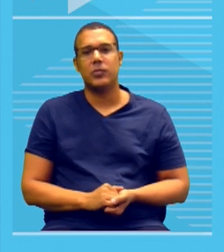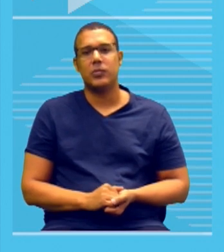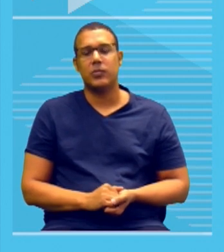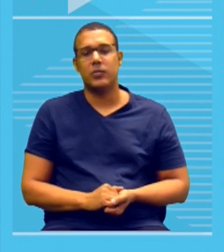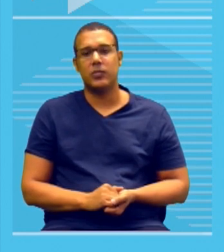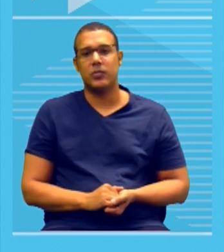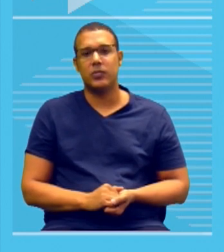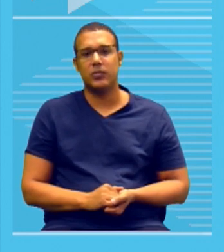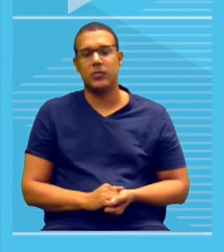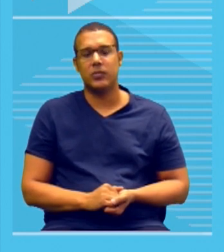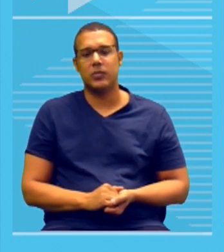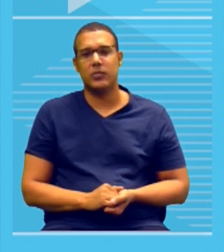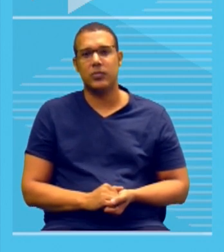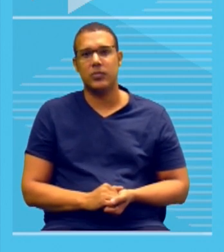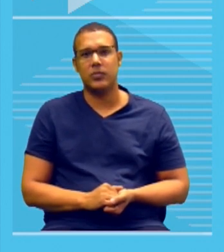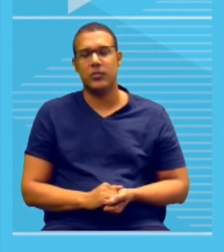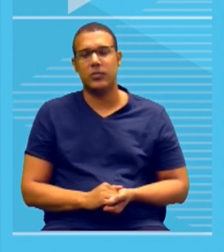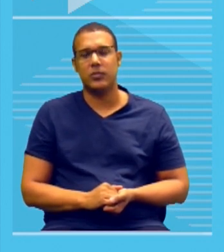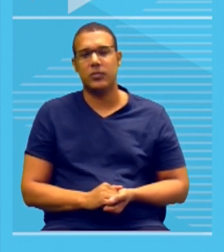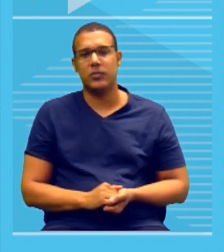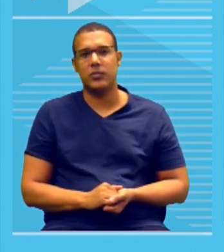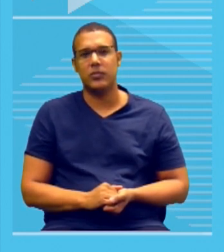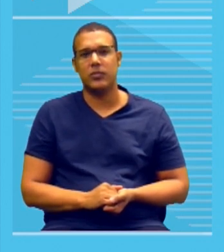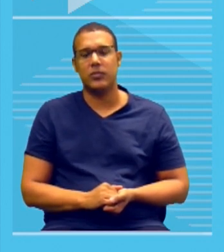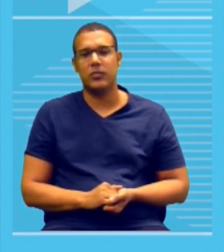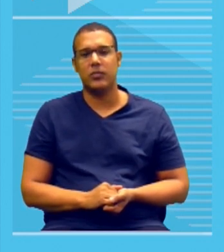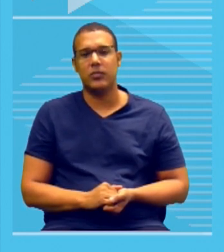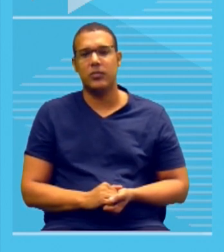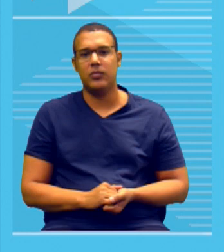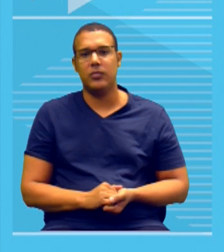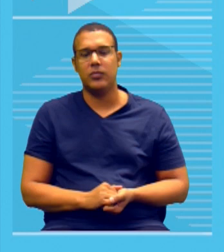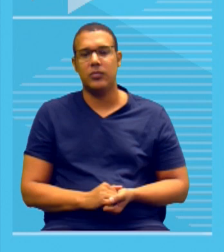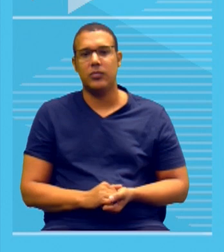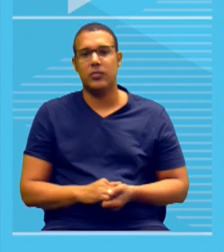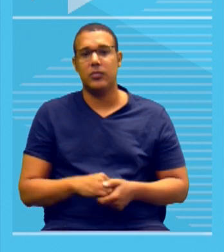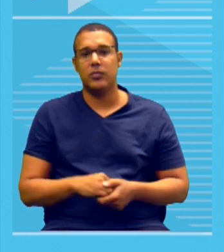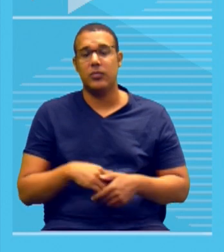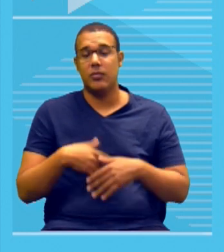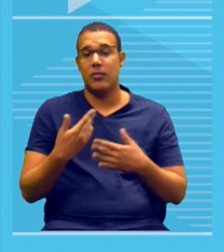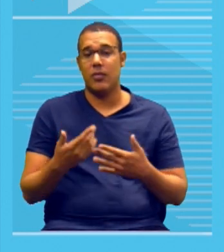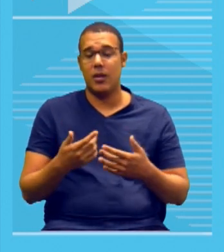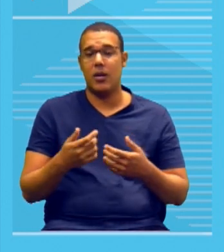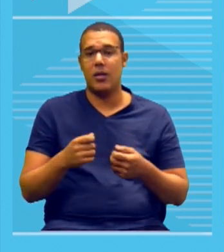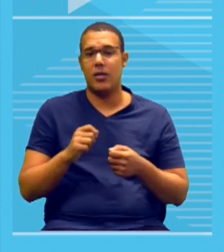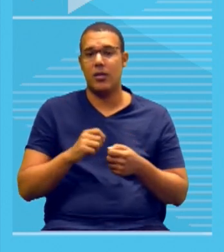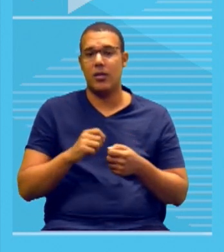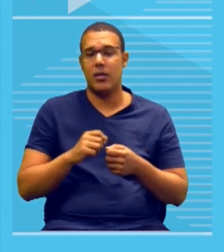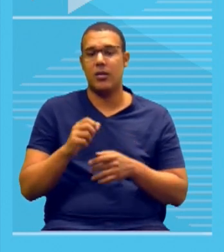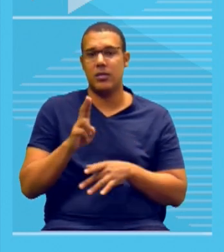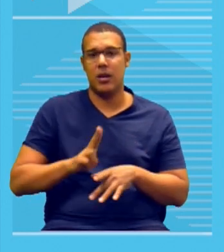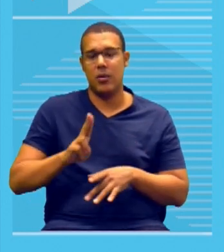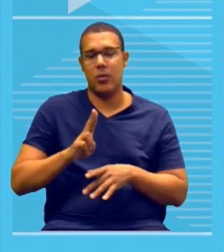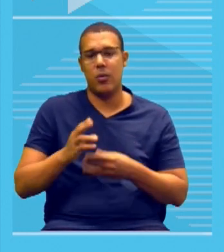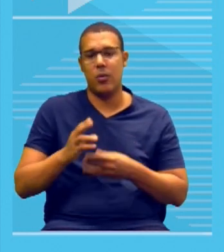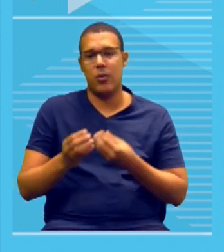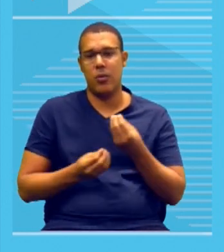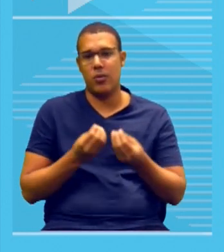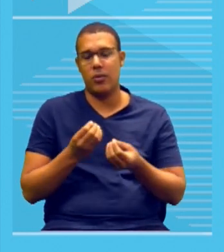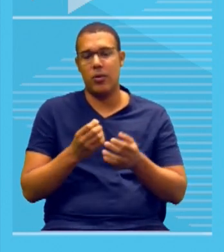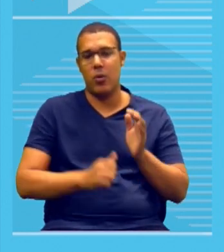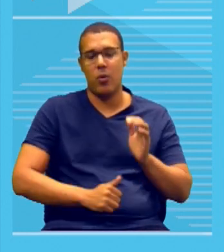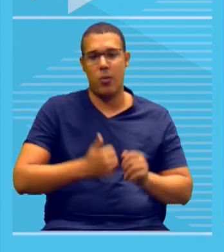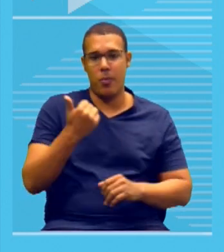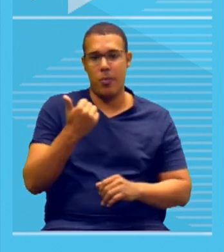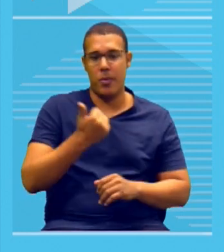neste caso da próclise os fatores vão ser utilizados aí o primeiro